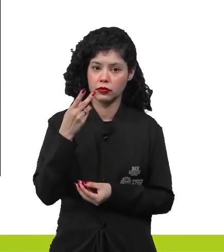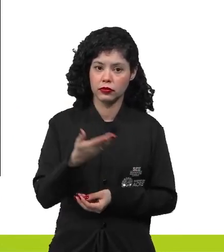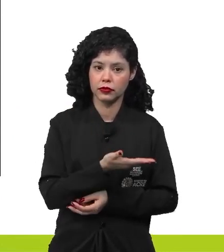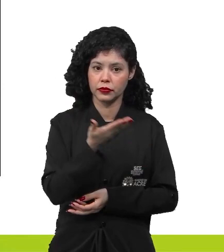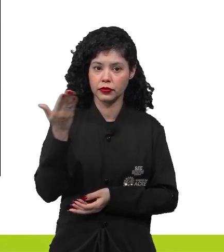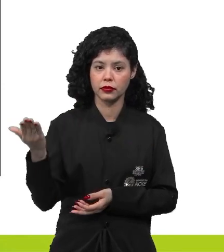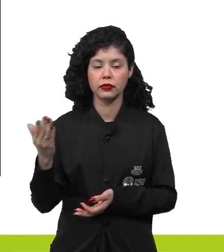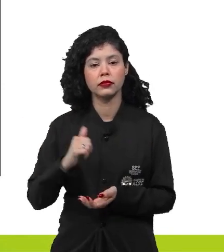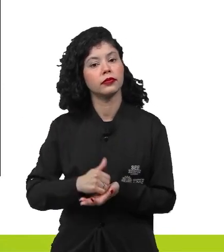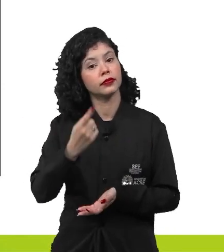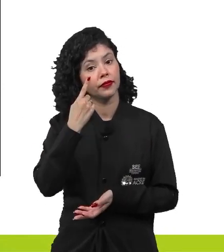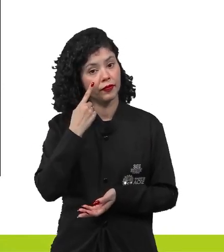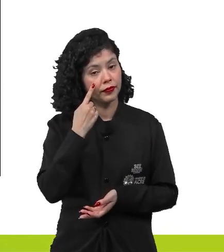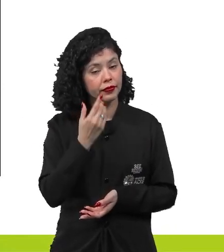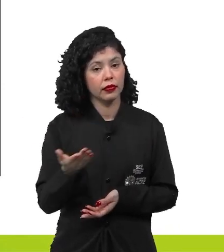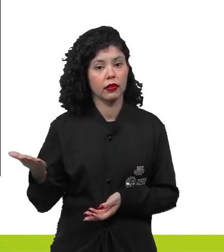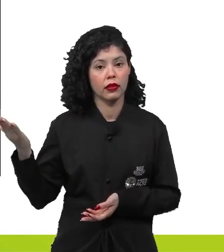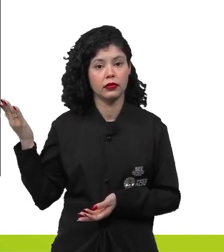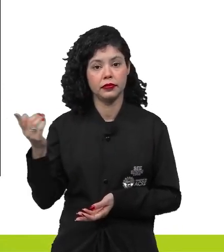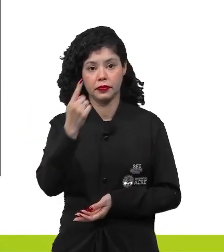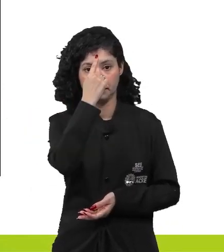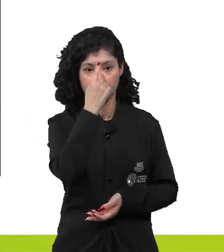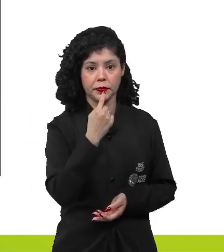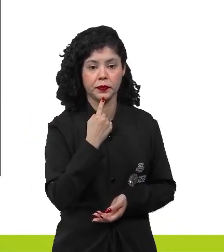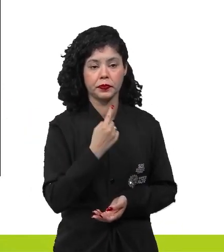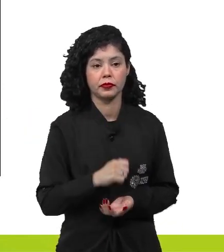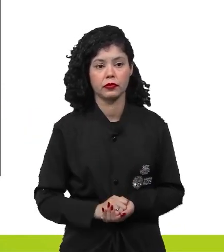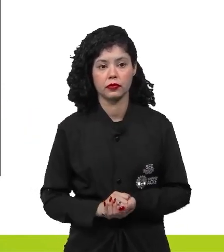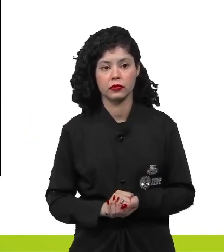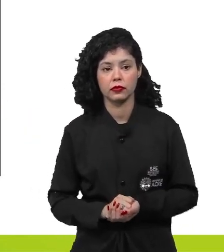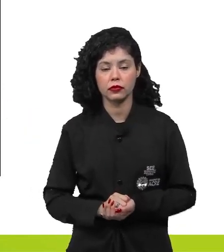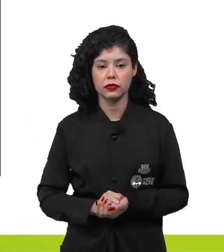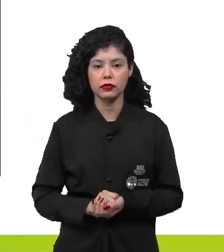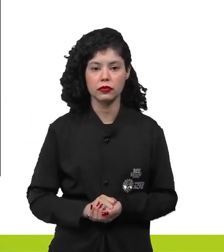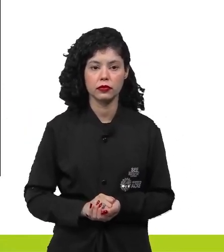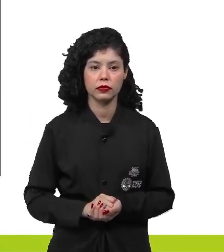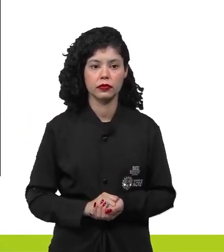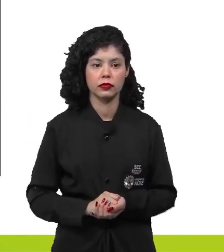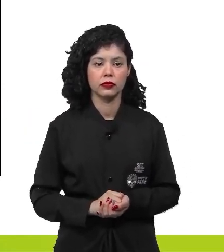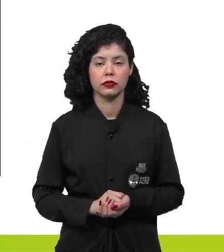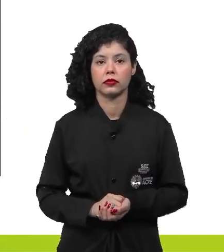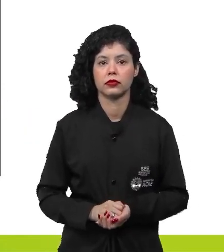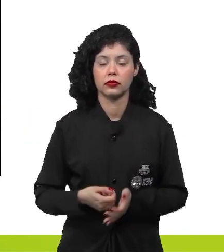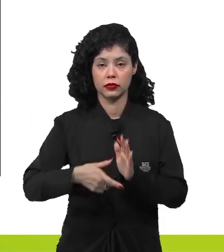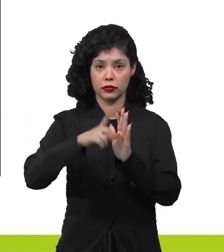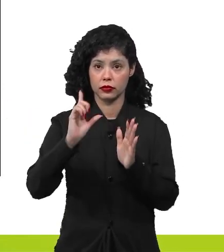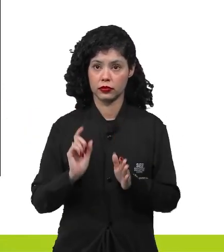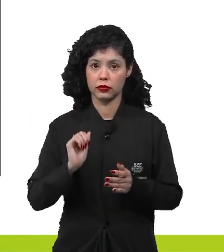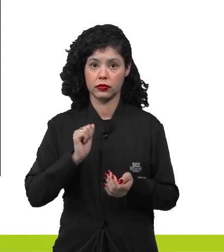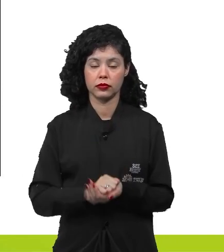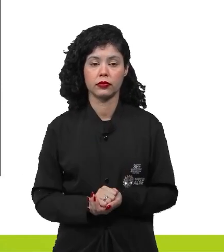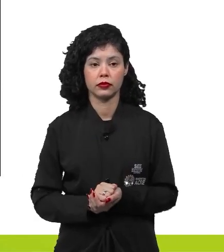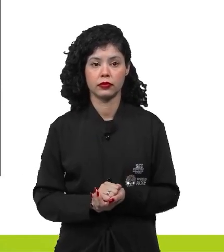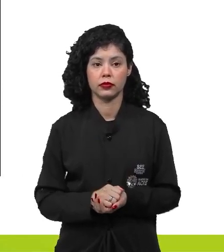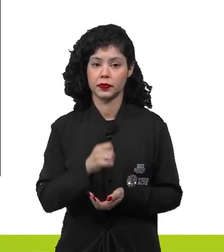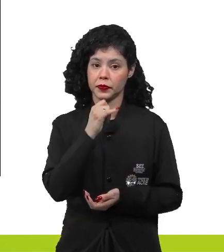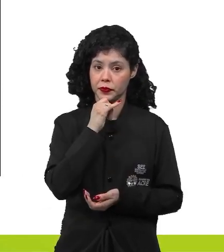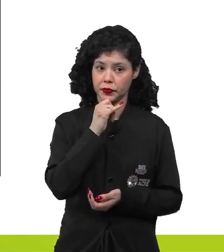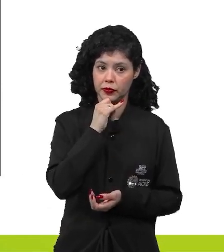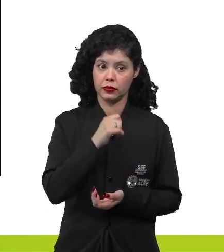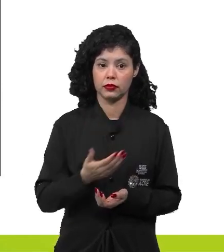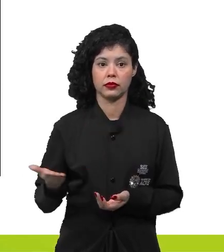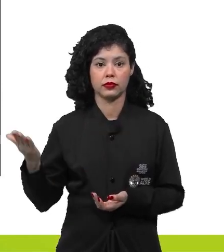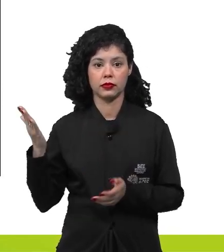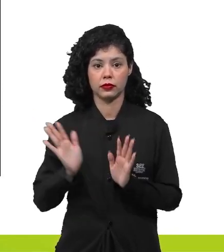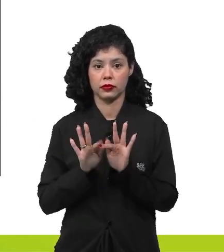vocês. Observem aqui na imagem que nós temos, antes de você navegar por essas